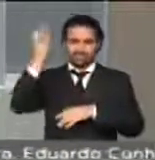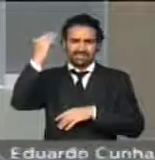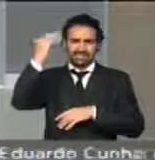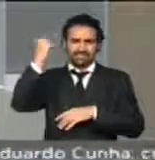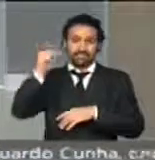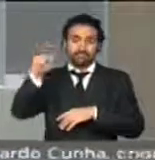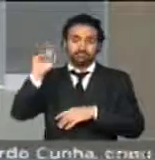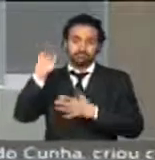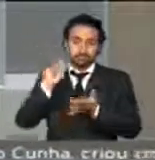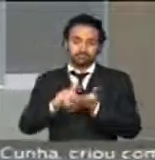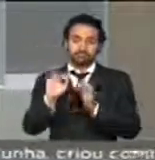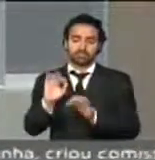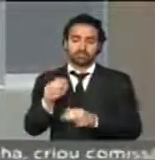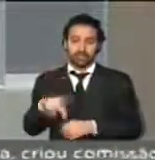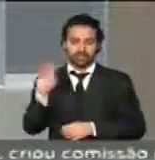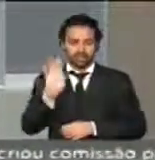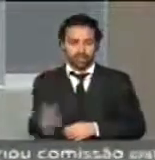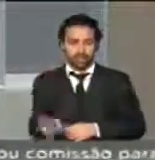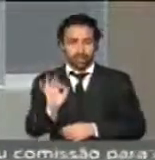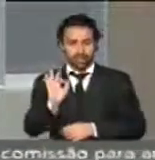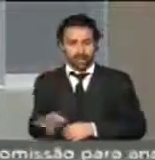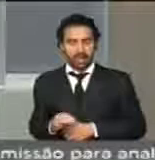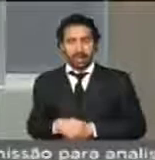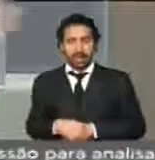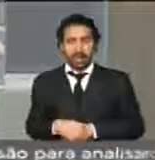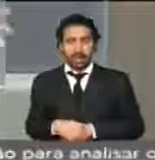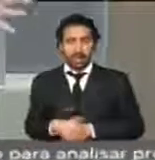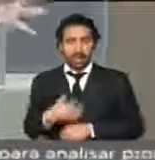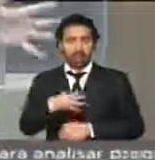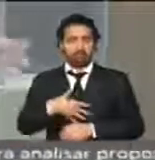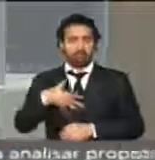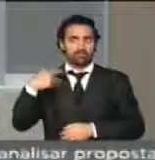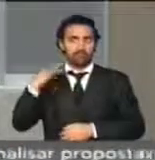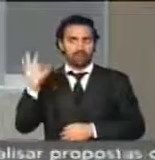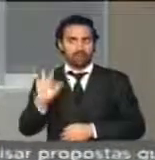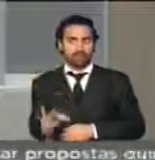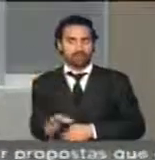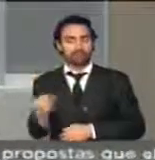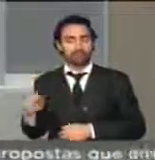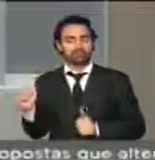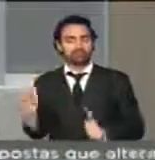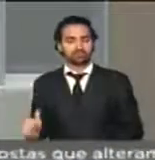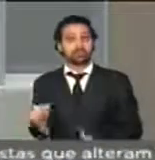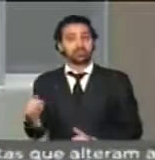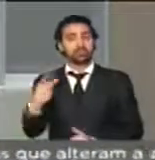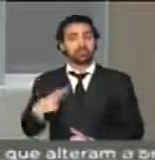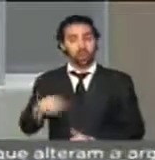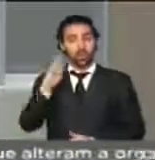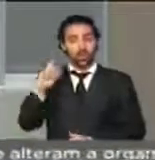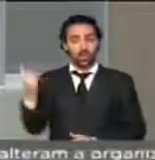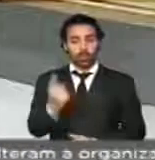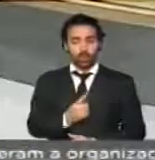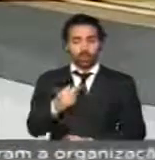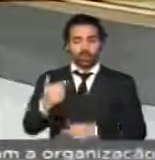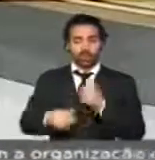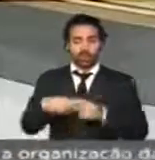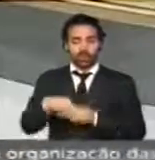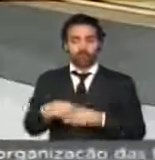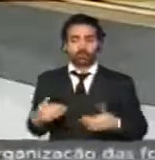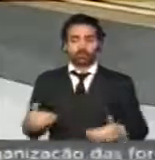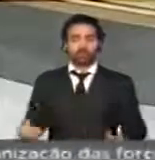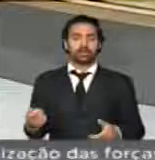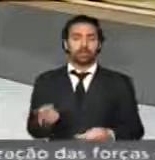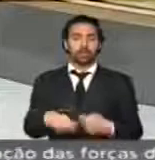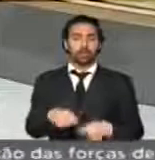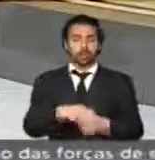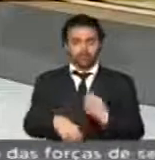temos no nosso Brasil. Isso nos engrandece pela presença do senhor no Ministério da Economia, em